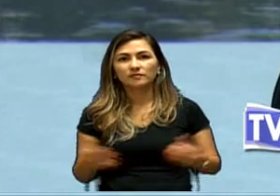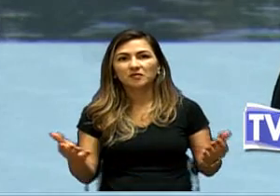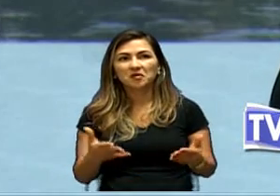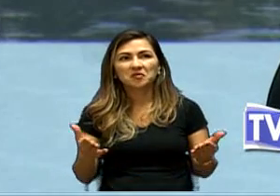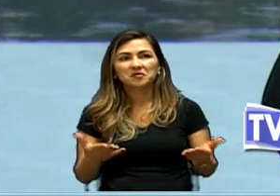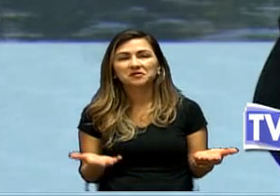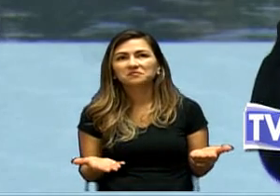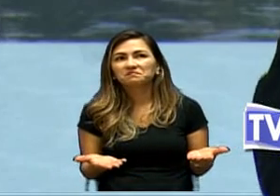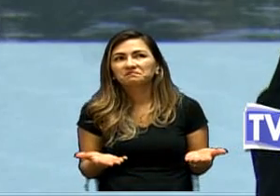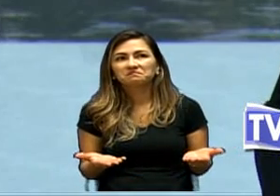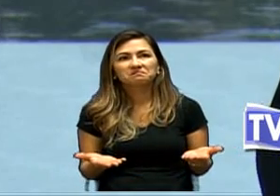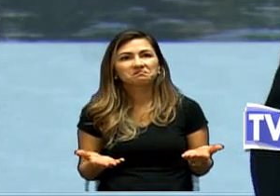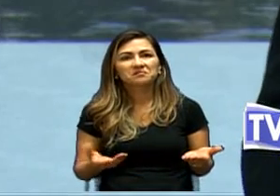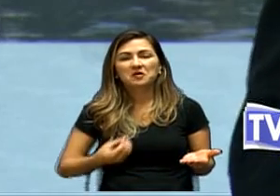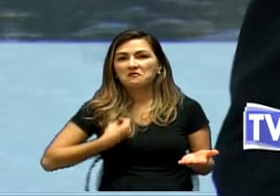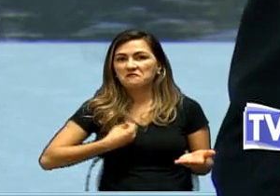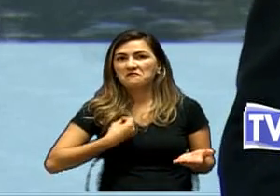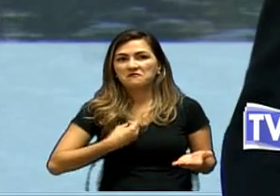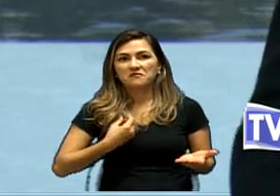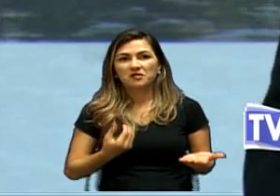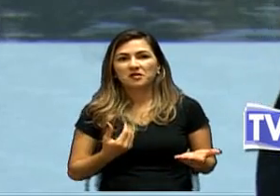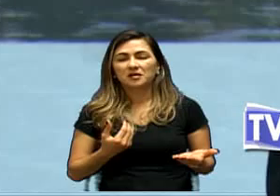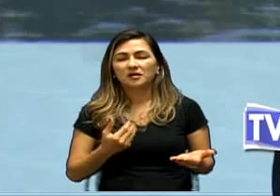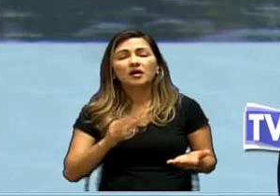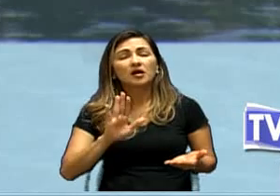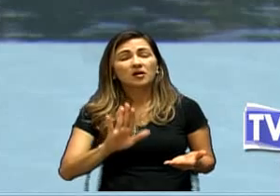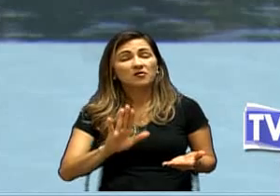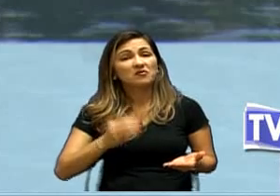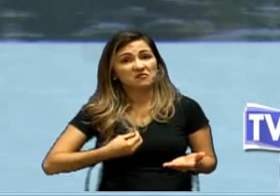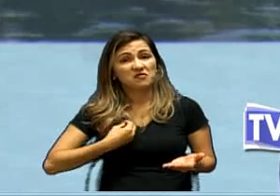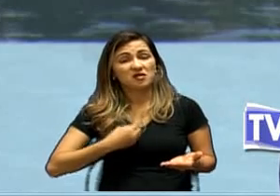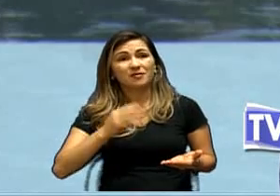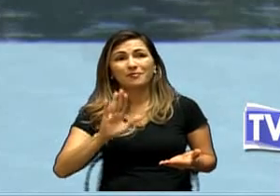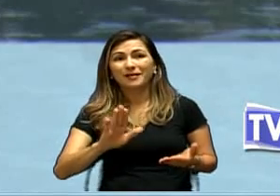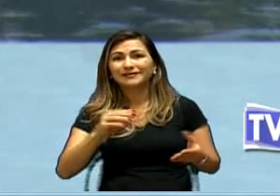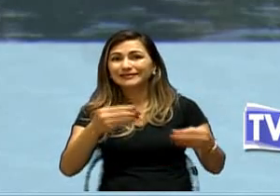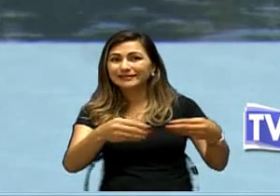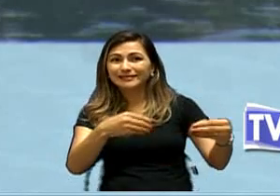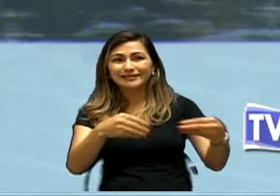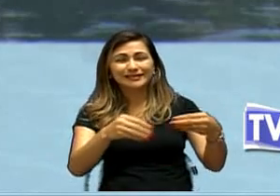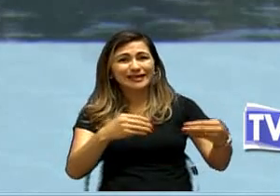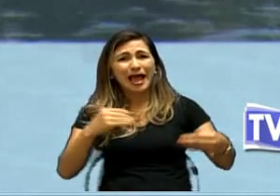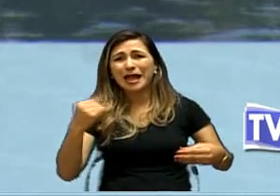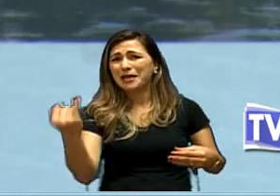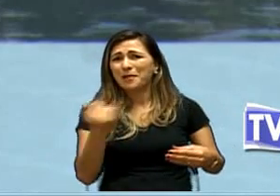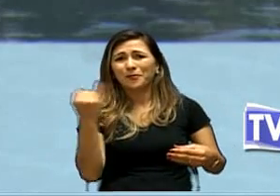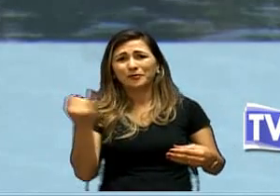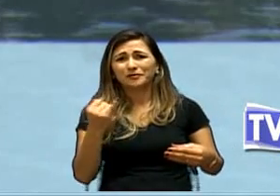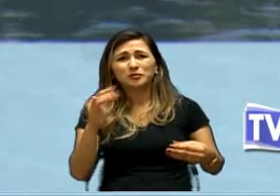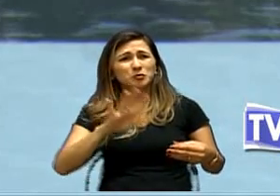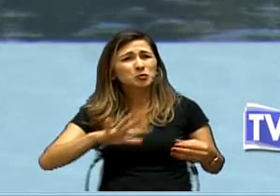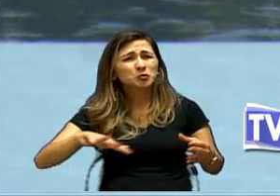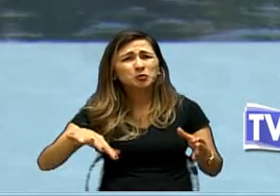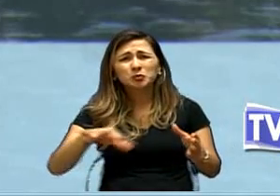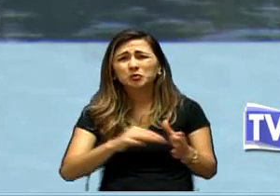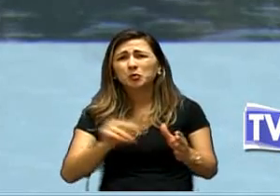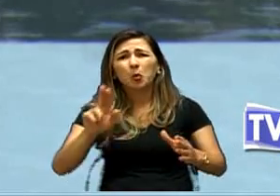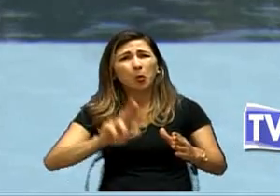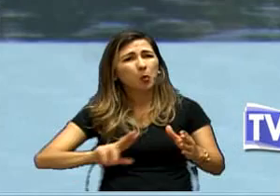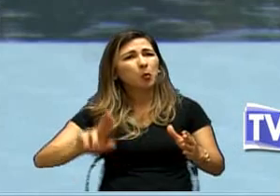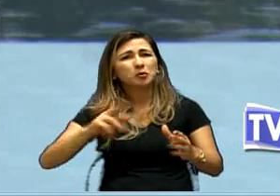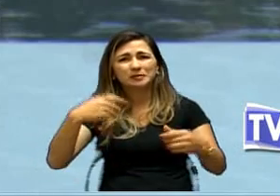sem o plástico. Hoje, o plástico, da maneira com que ele é aplicado em todas as formas de produção humana, ele